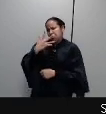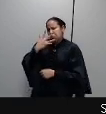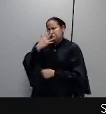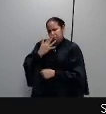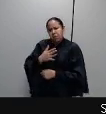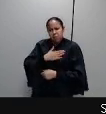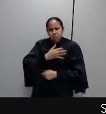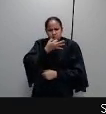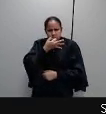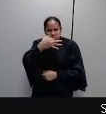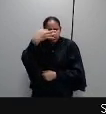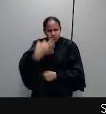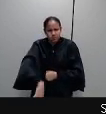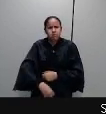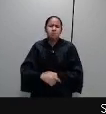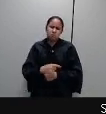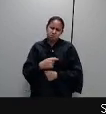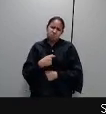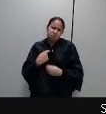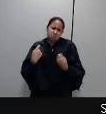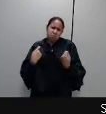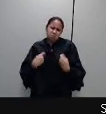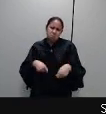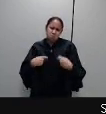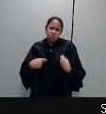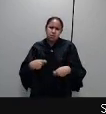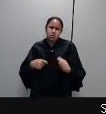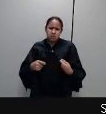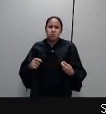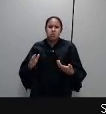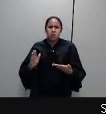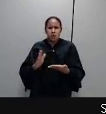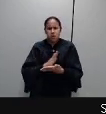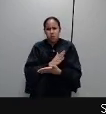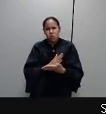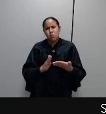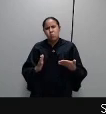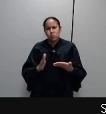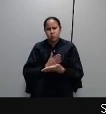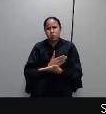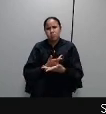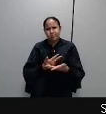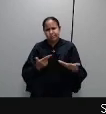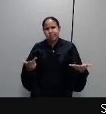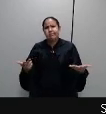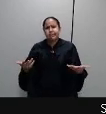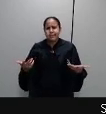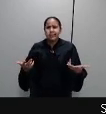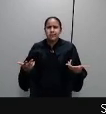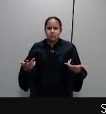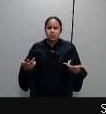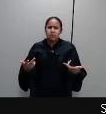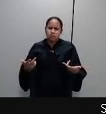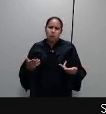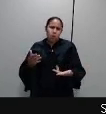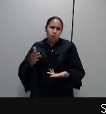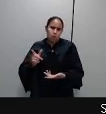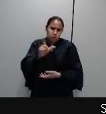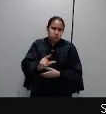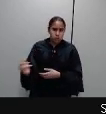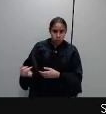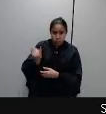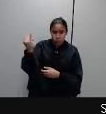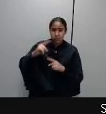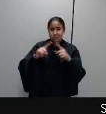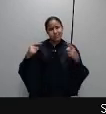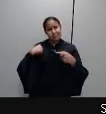obstáculos digamos assim procedimentais que são super relevantes claro que são superadas mas eu penso que são menos relevantes do que